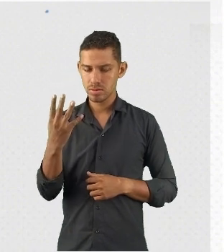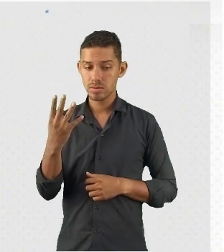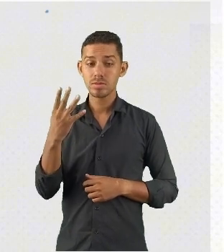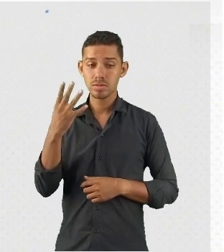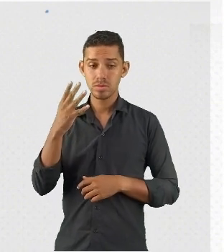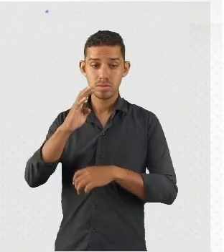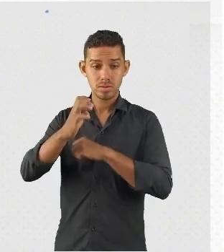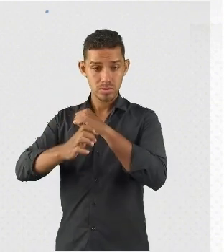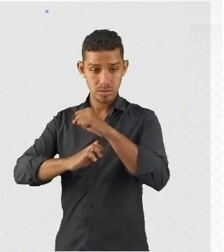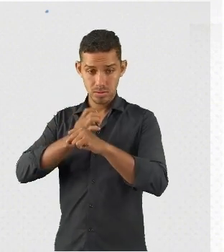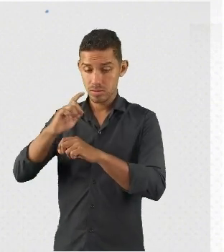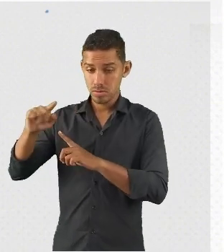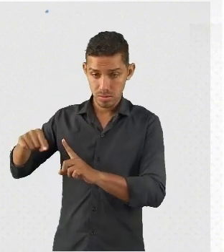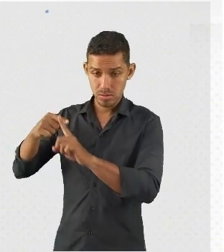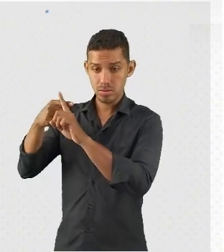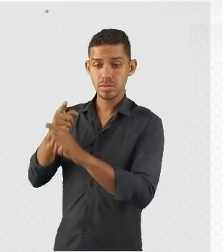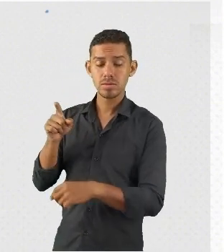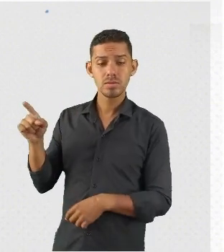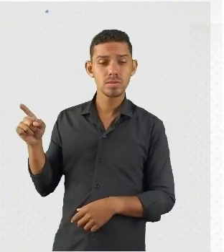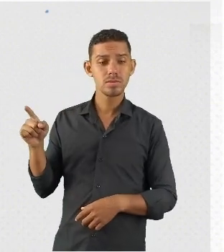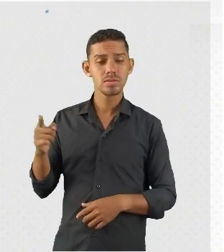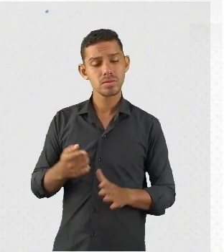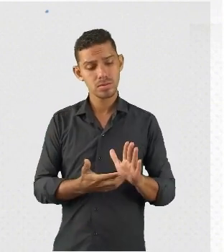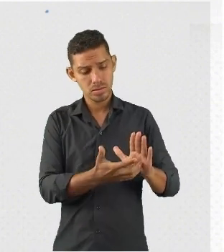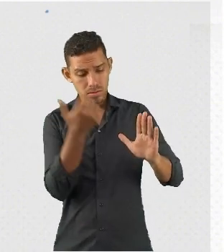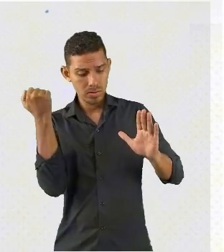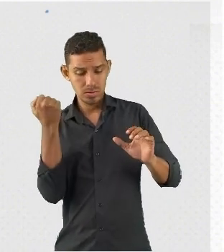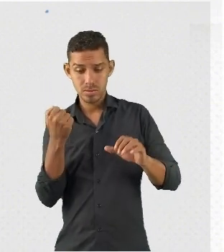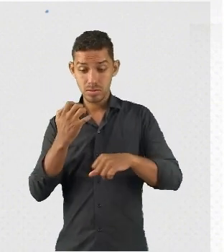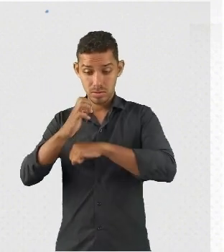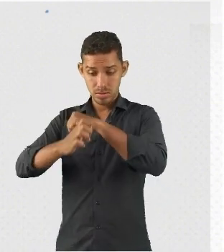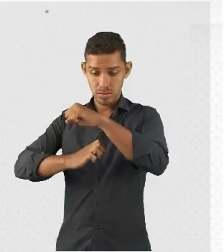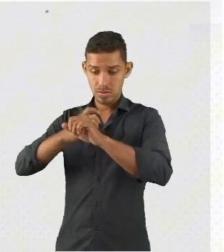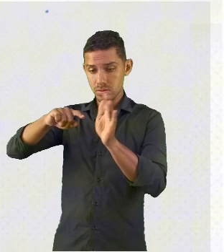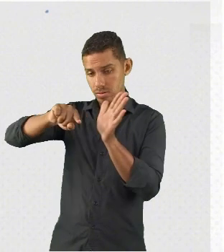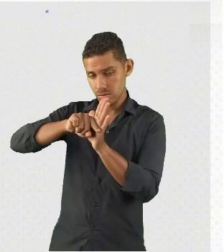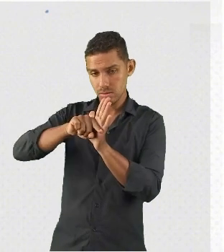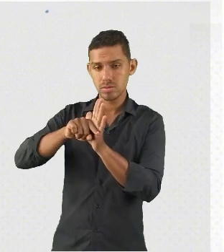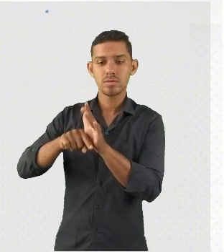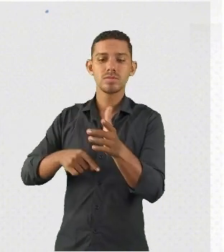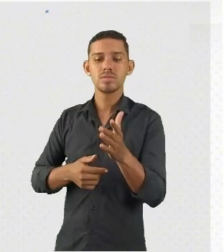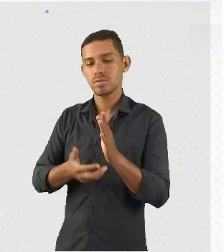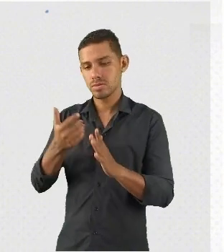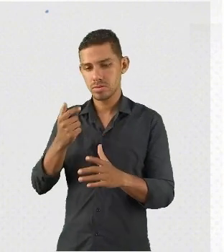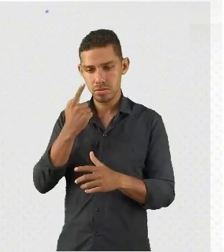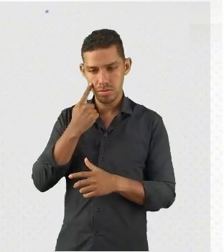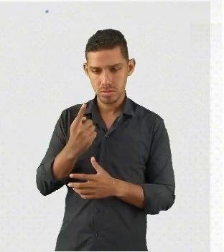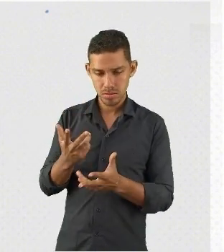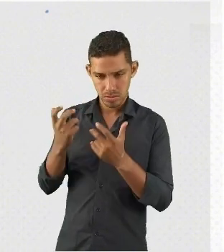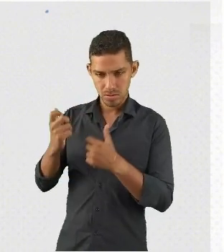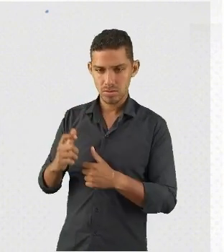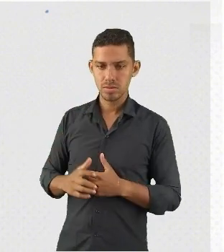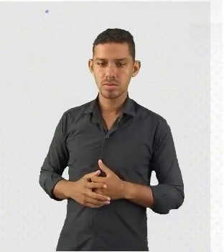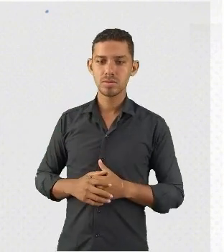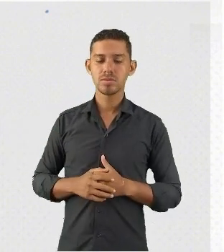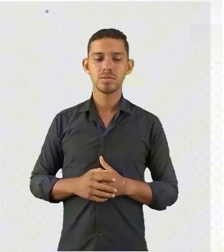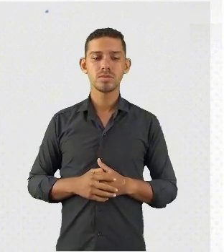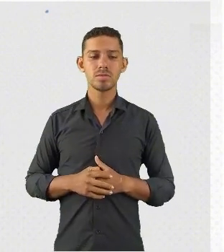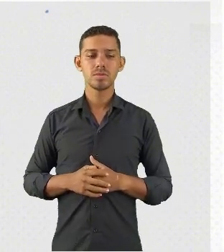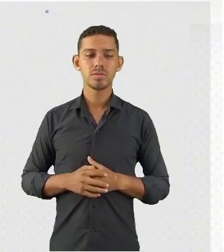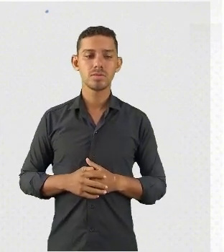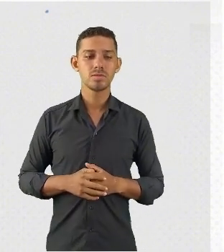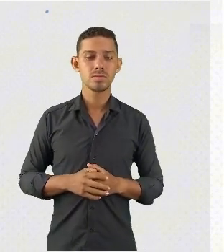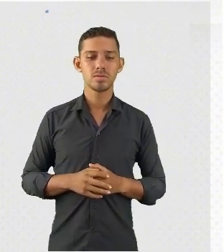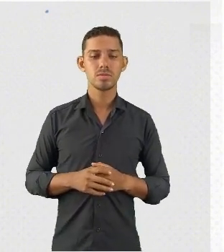mais. Ela arrancou 4 elétrons do vidro, né? Vocês conseguem olhar aqui. Então, o vidro perdeu